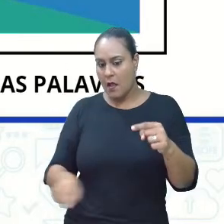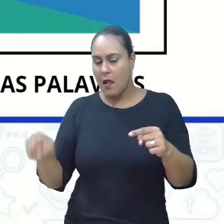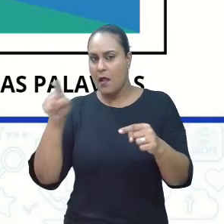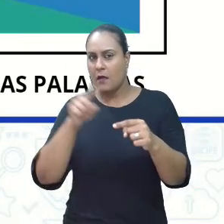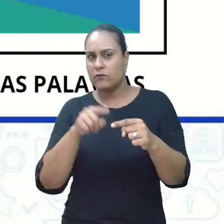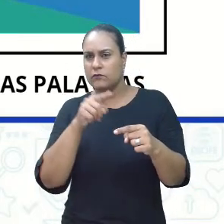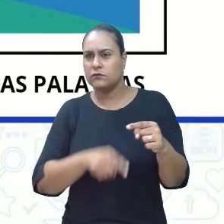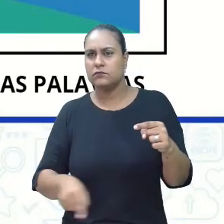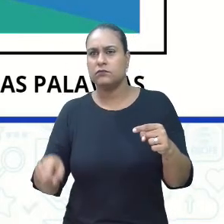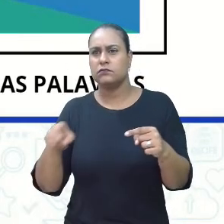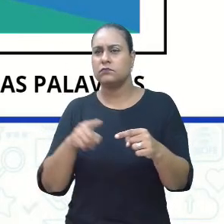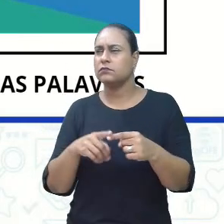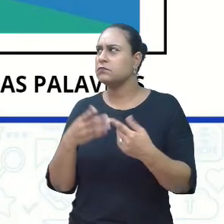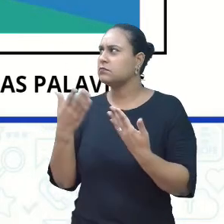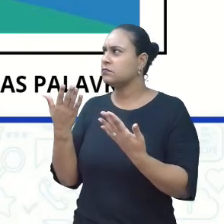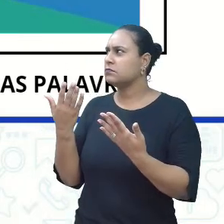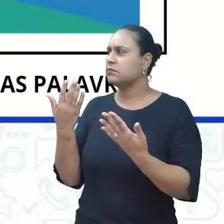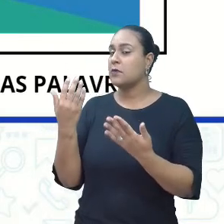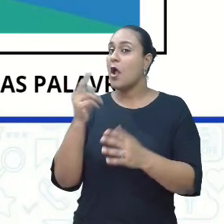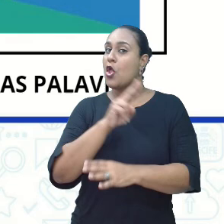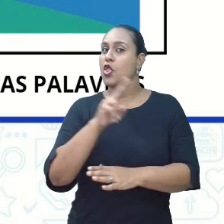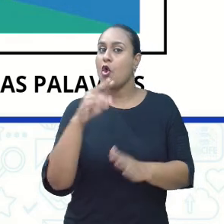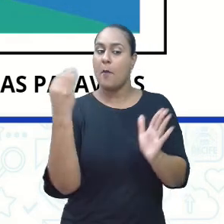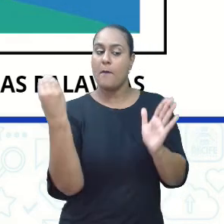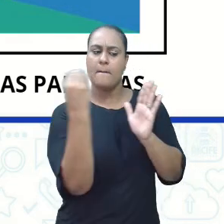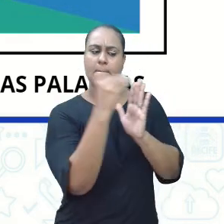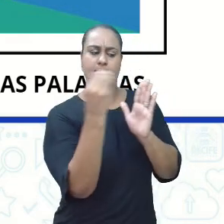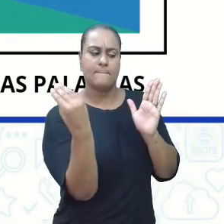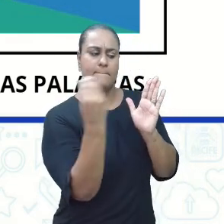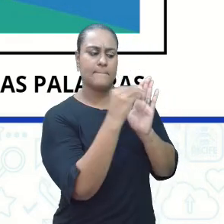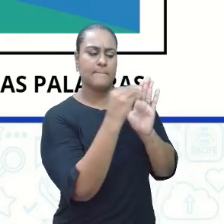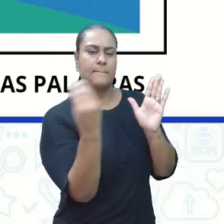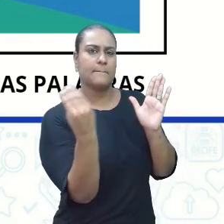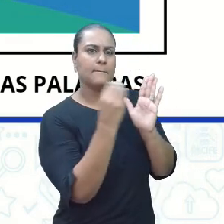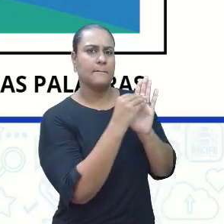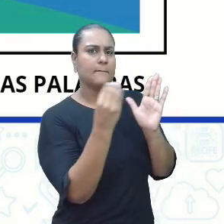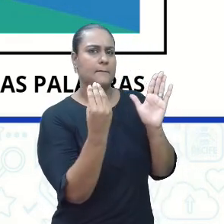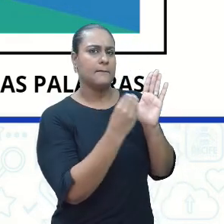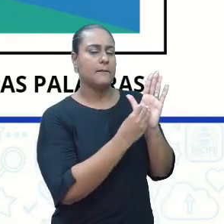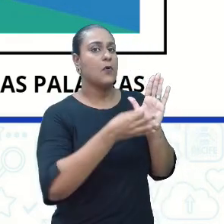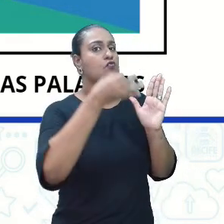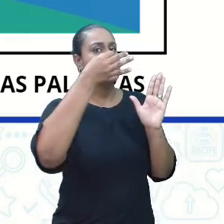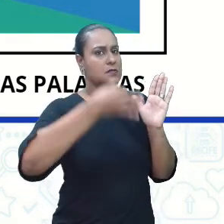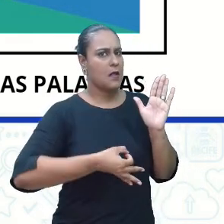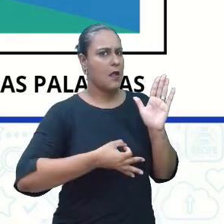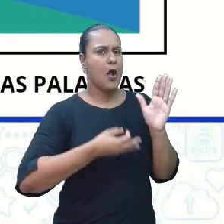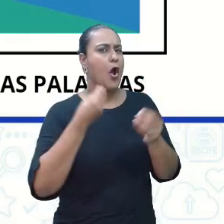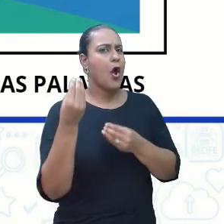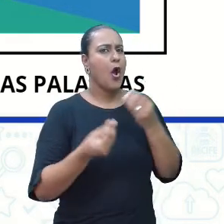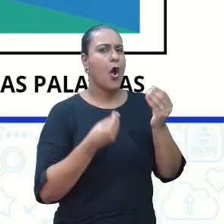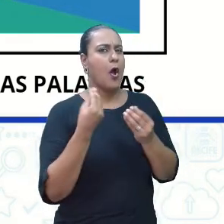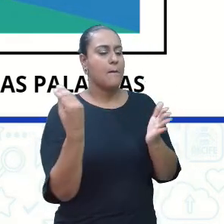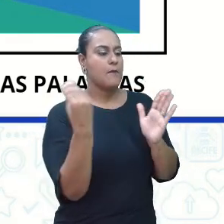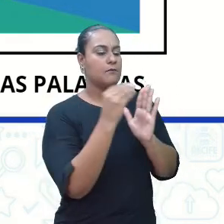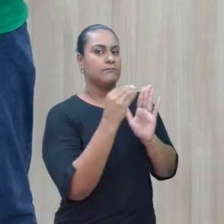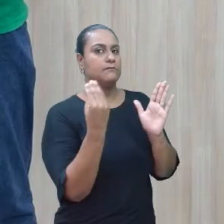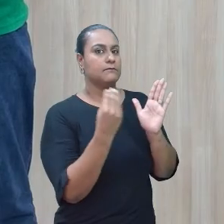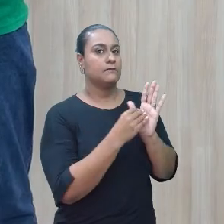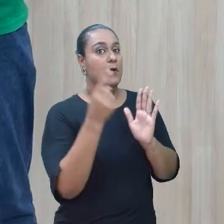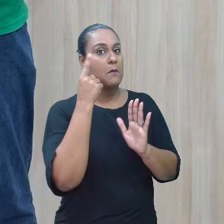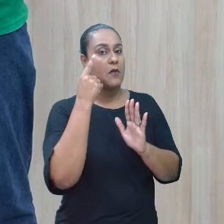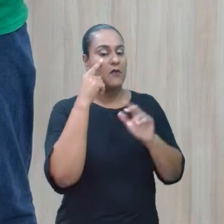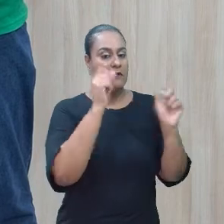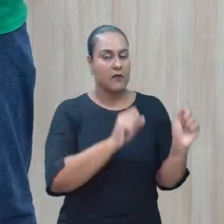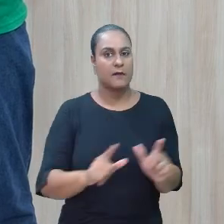que vamos encaixar aqui cada palavra? Onde é que vai condensação? Onde é que vai evaporação? Onde é que vai precipitação? Vamos ver aqui no